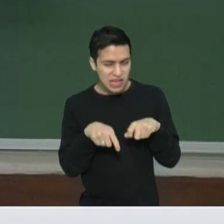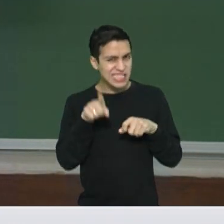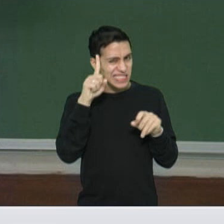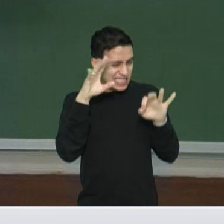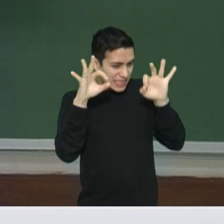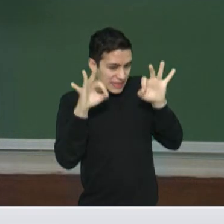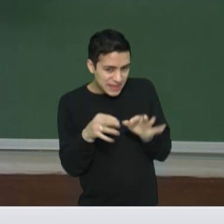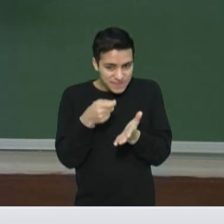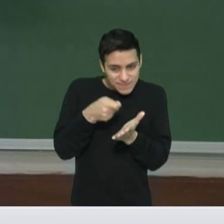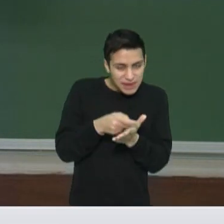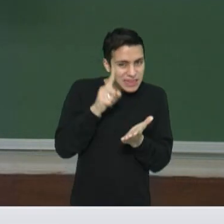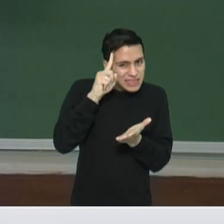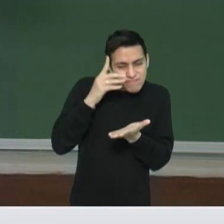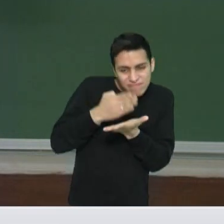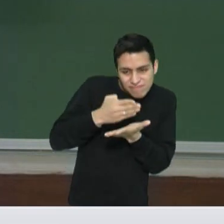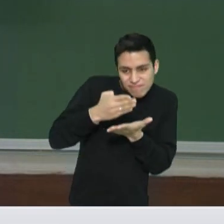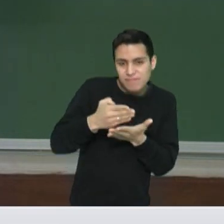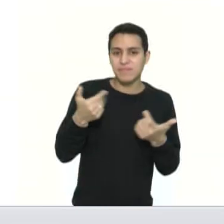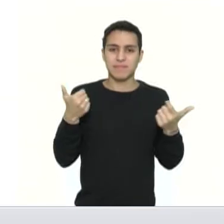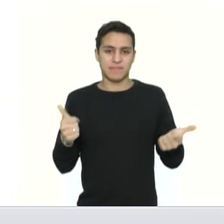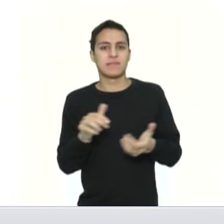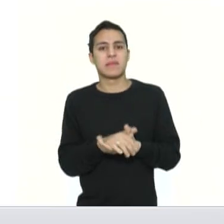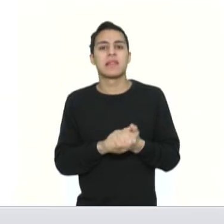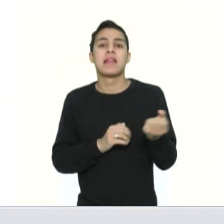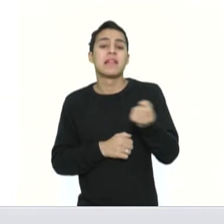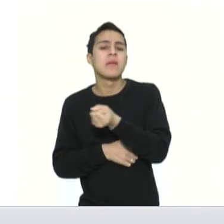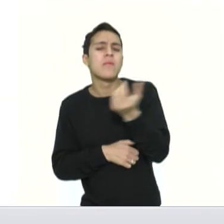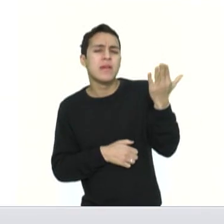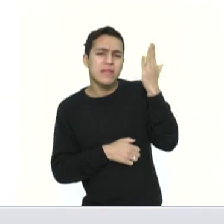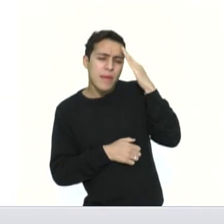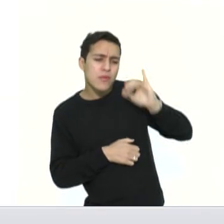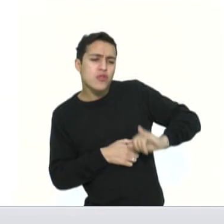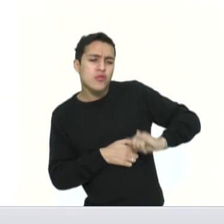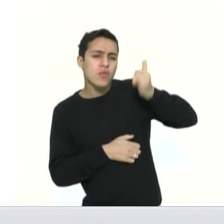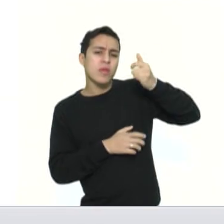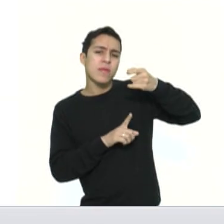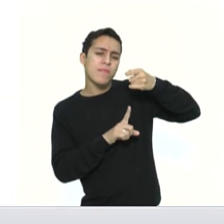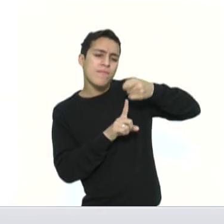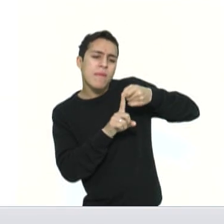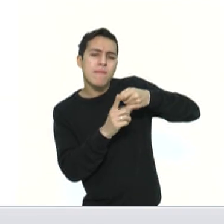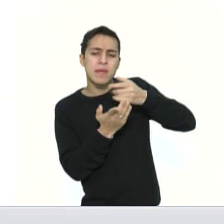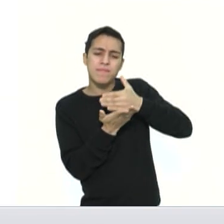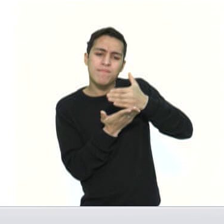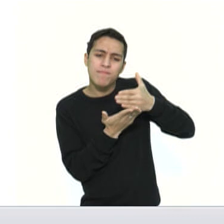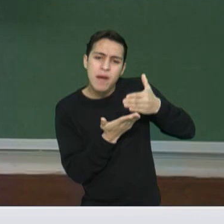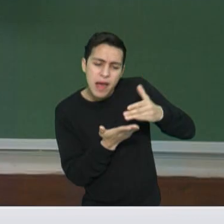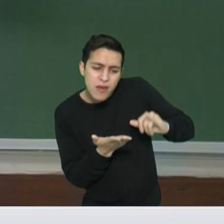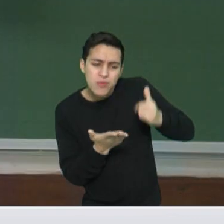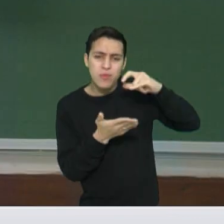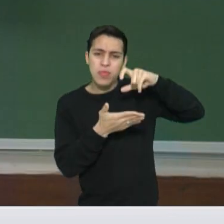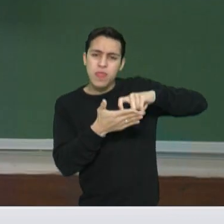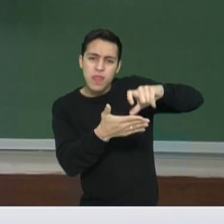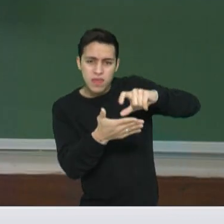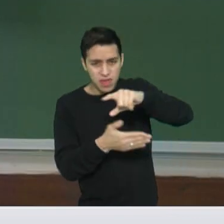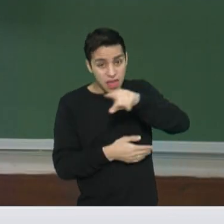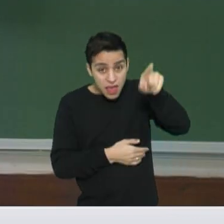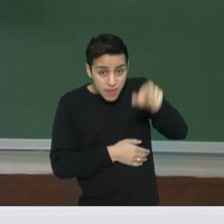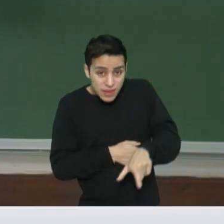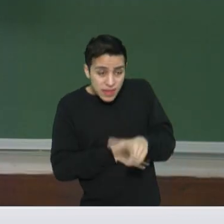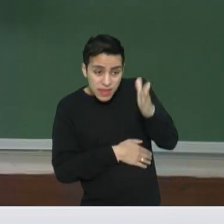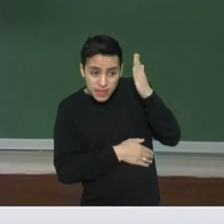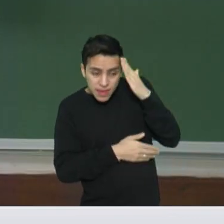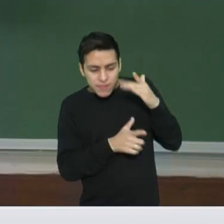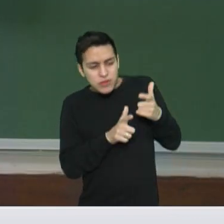dia, pagar em dia? Sabe quanto se paga de juros no cartão mensal? Essa pessoa sabe os juros que ela paga, né?